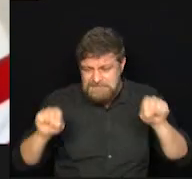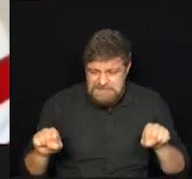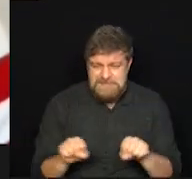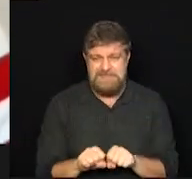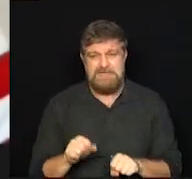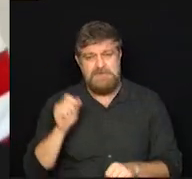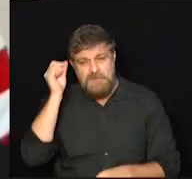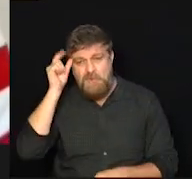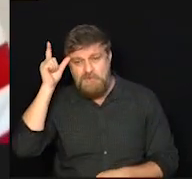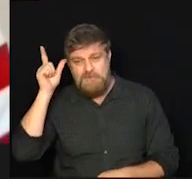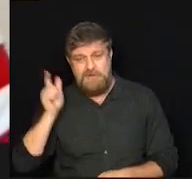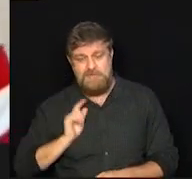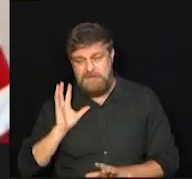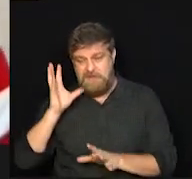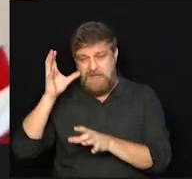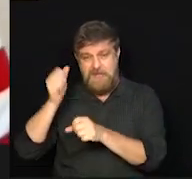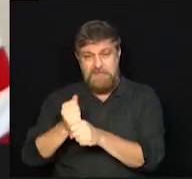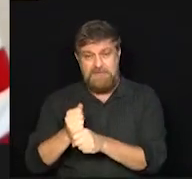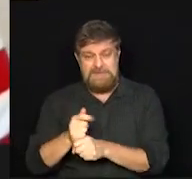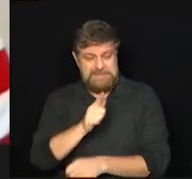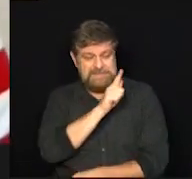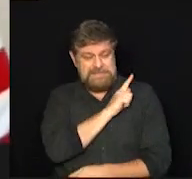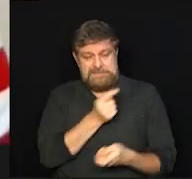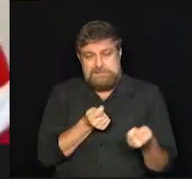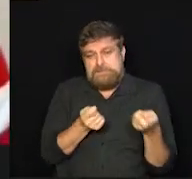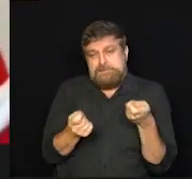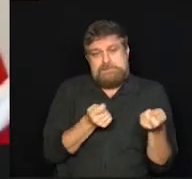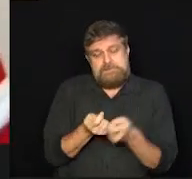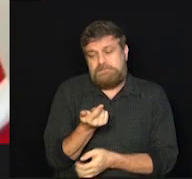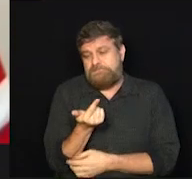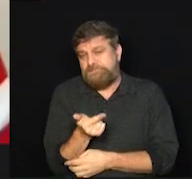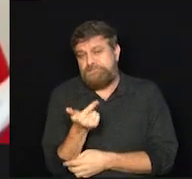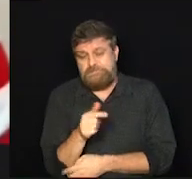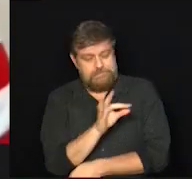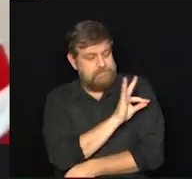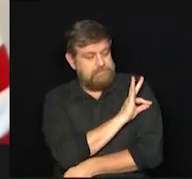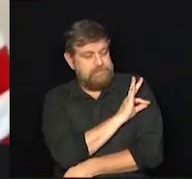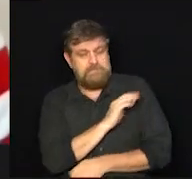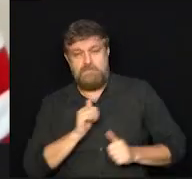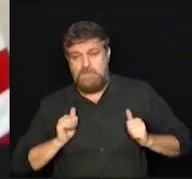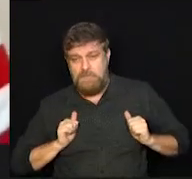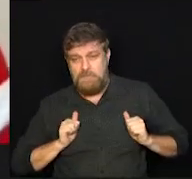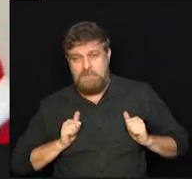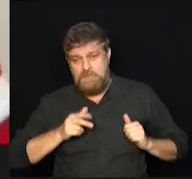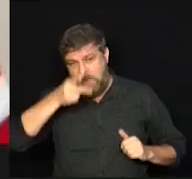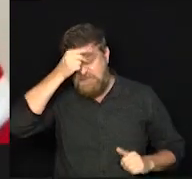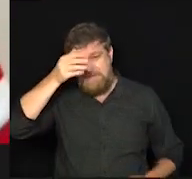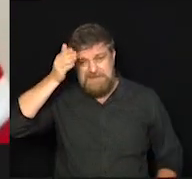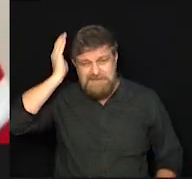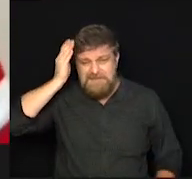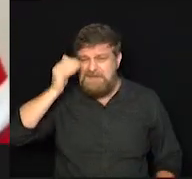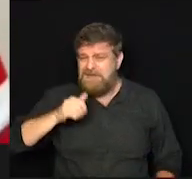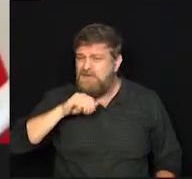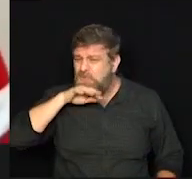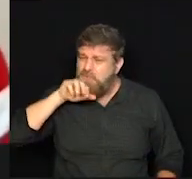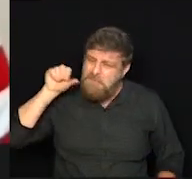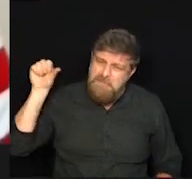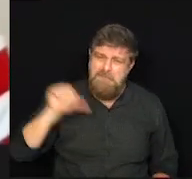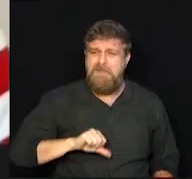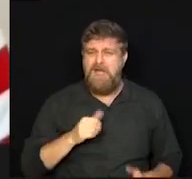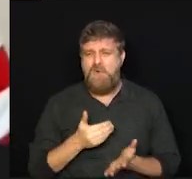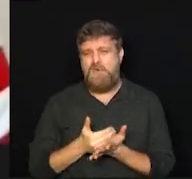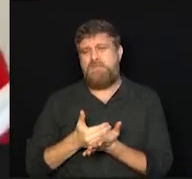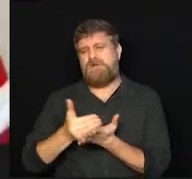tudo isso ele é ingerido não existe por parte do governo e uma coisa dali começa muito mal à sua solicitação